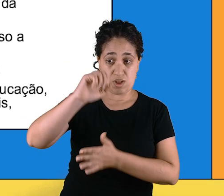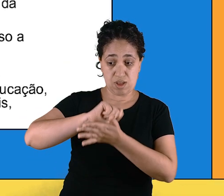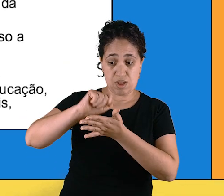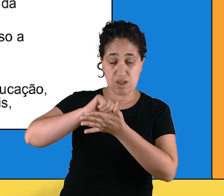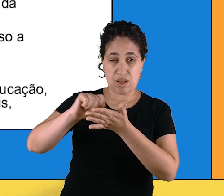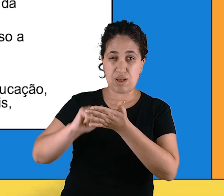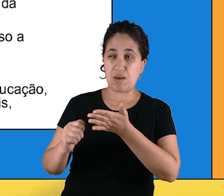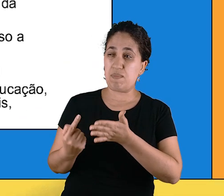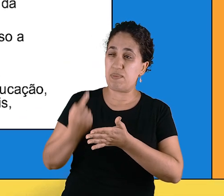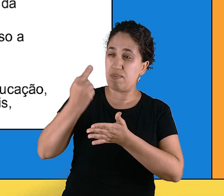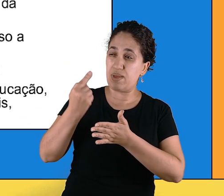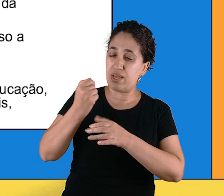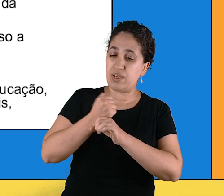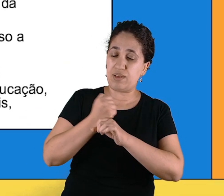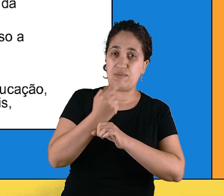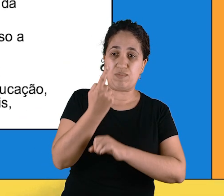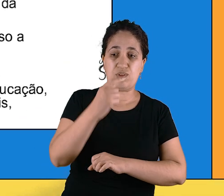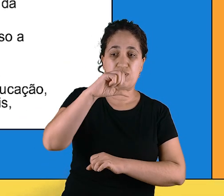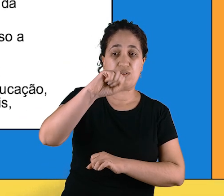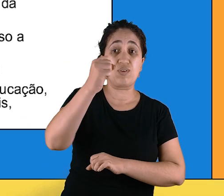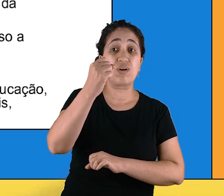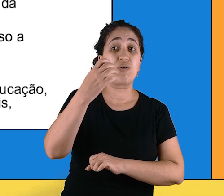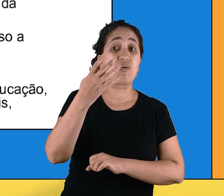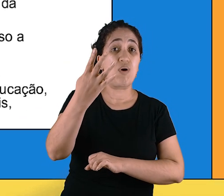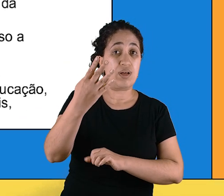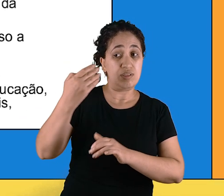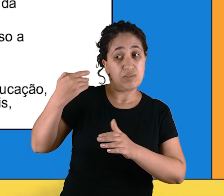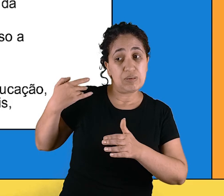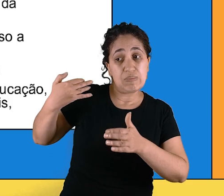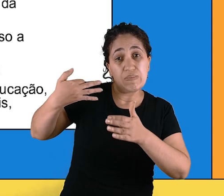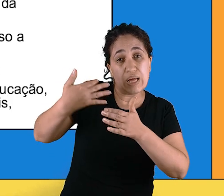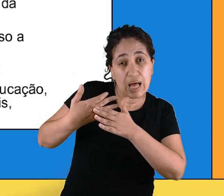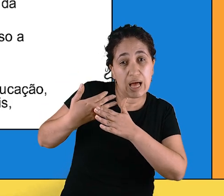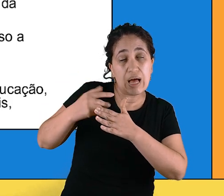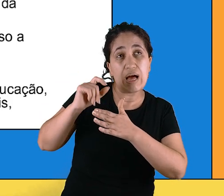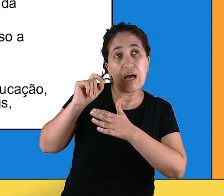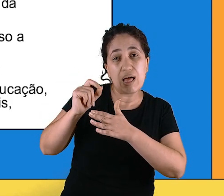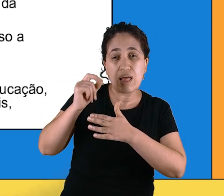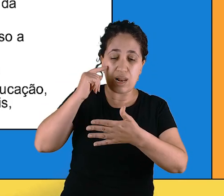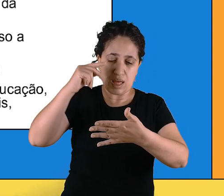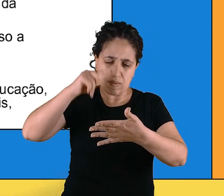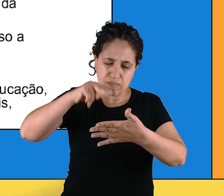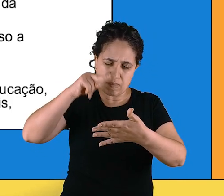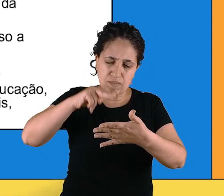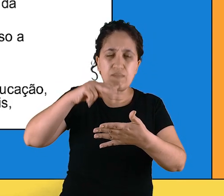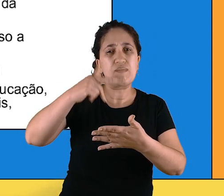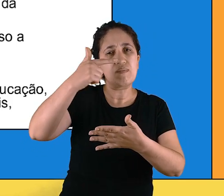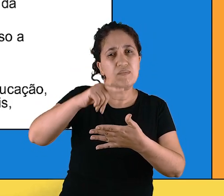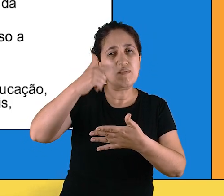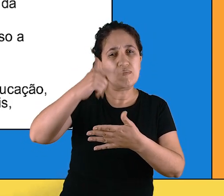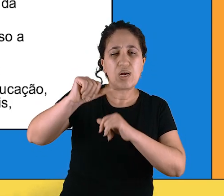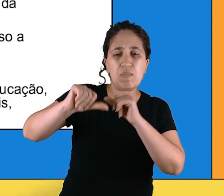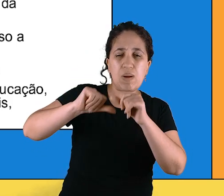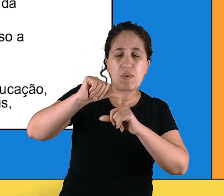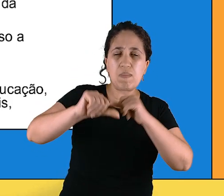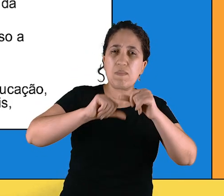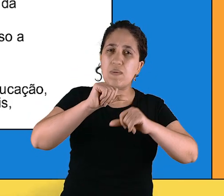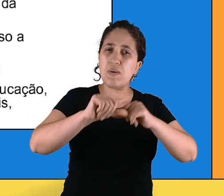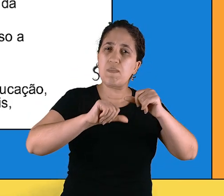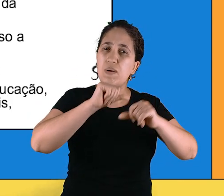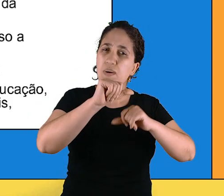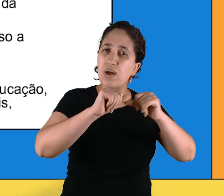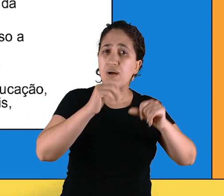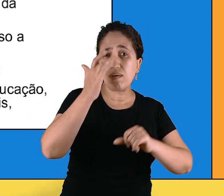escrita pela primeira vez em 1984 e desde 94 ela vem sofrendo aí revisões, né, para se tornar cada